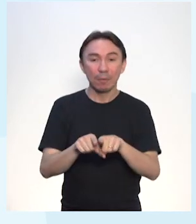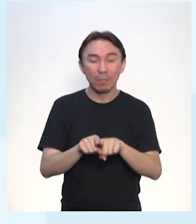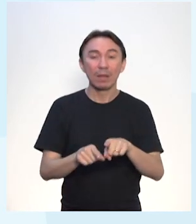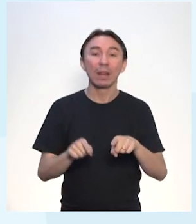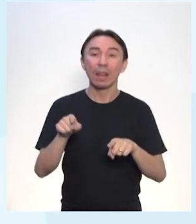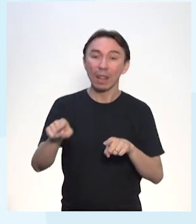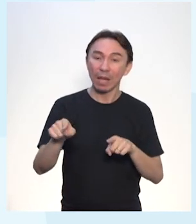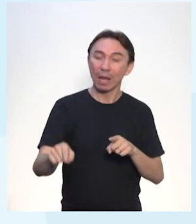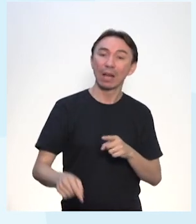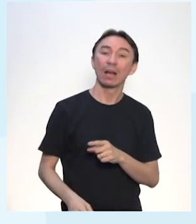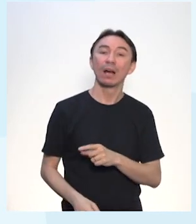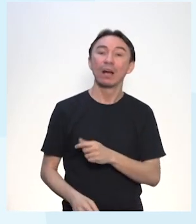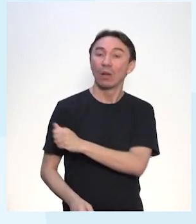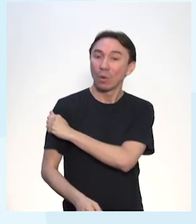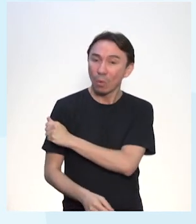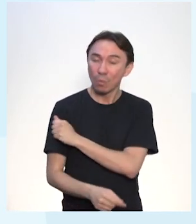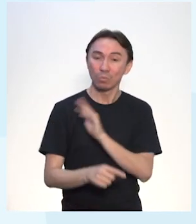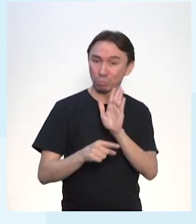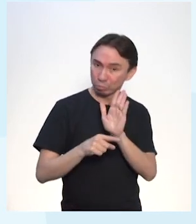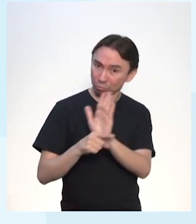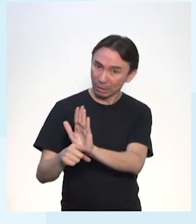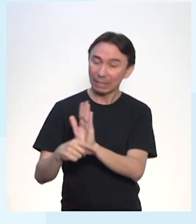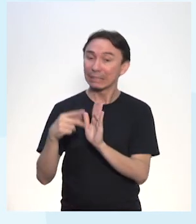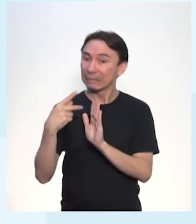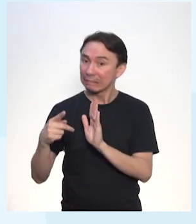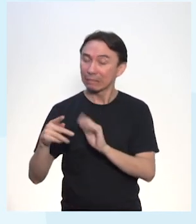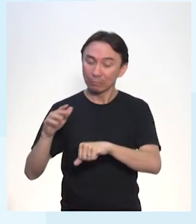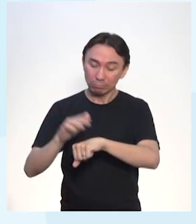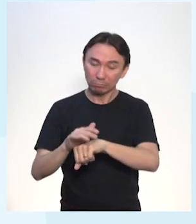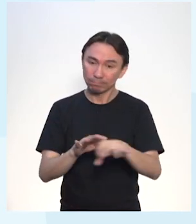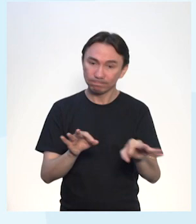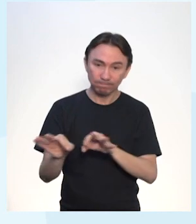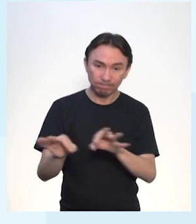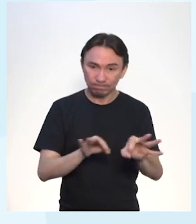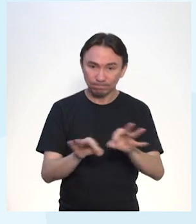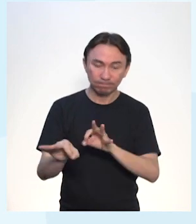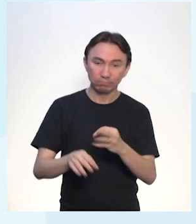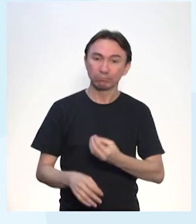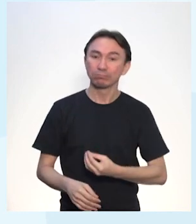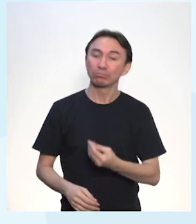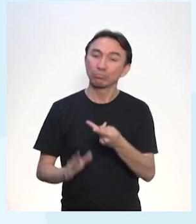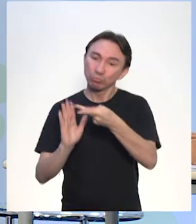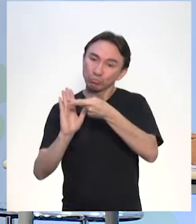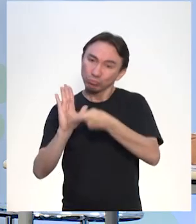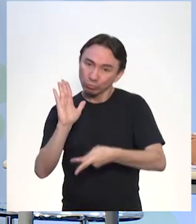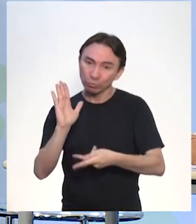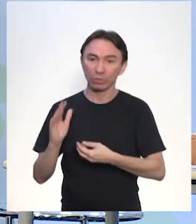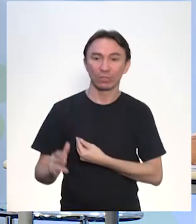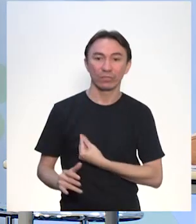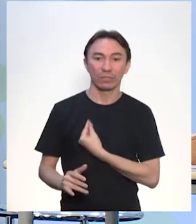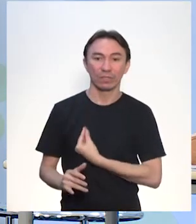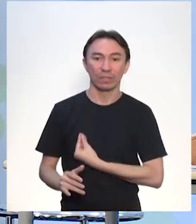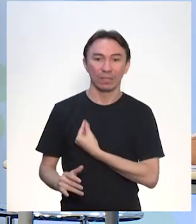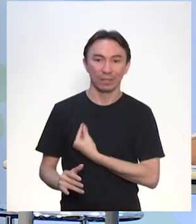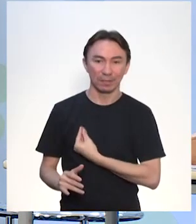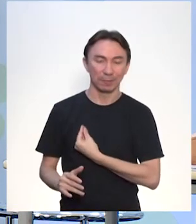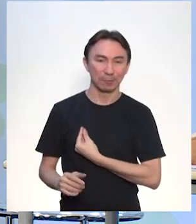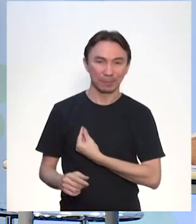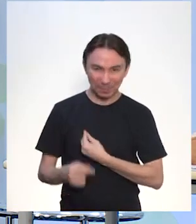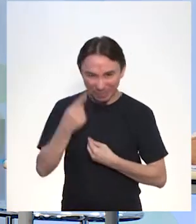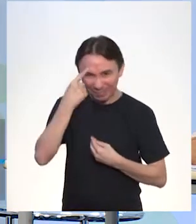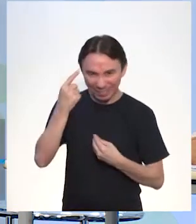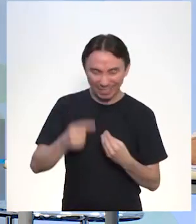formulação do projeto de vida dele. Na aula passada, no acolhimento parte 1, a gente falou desses